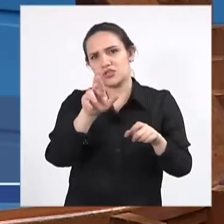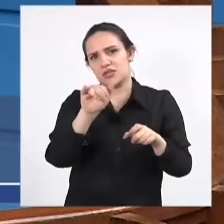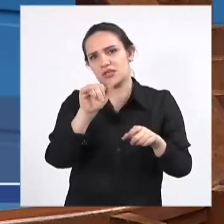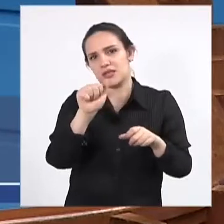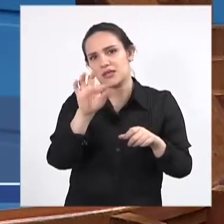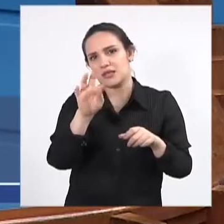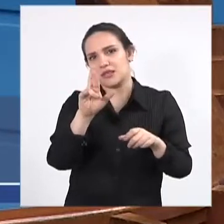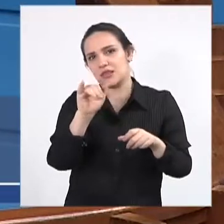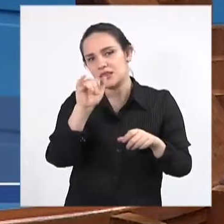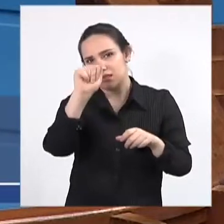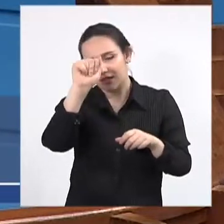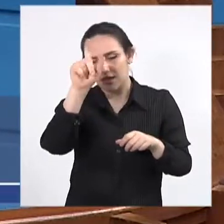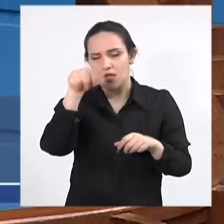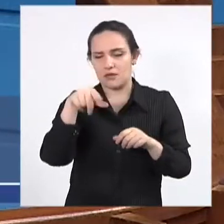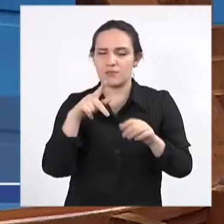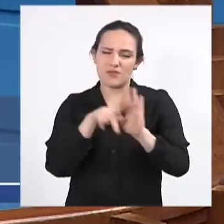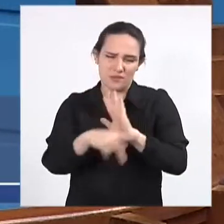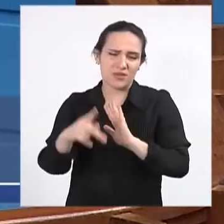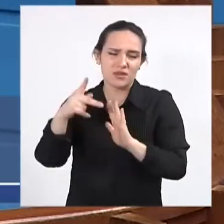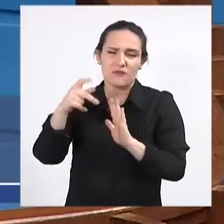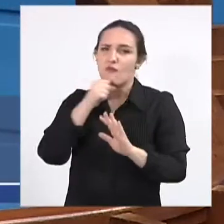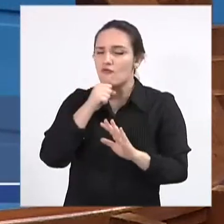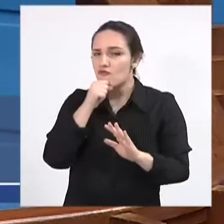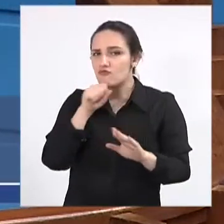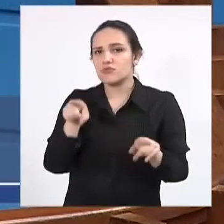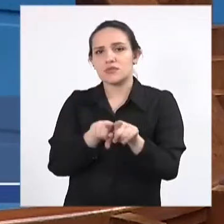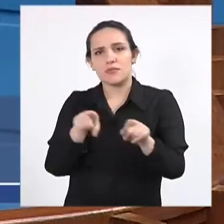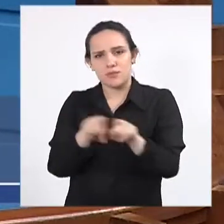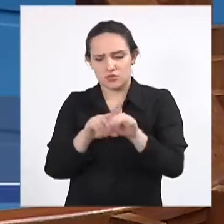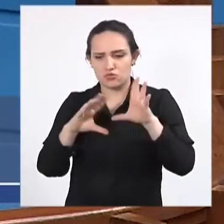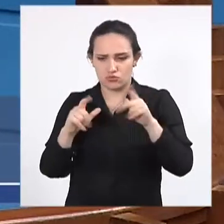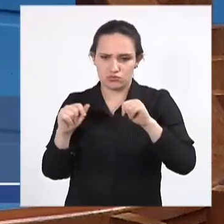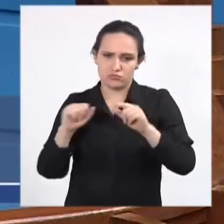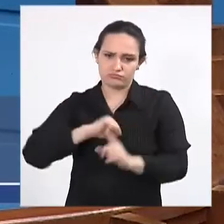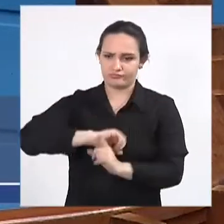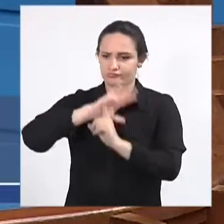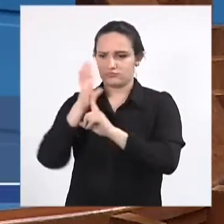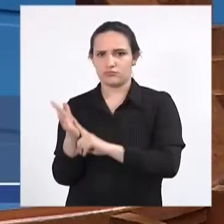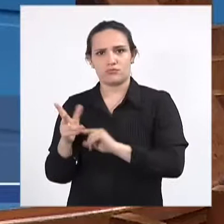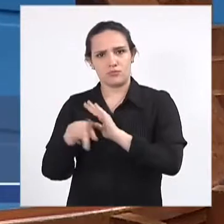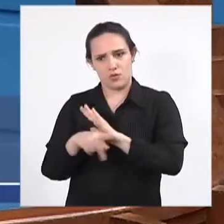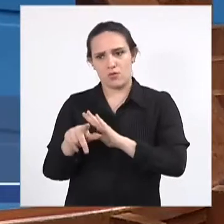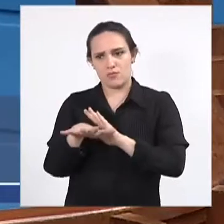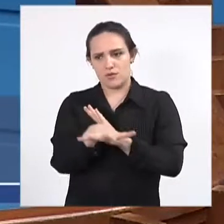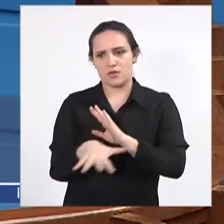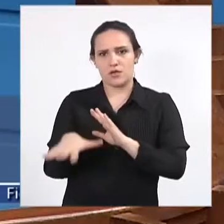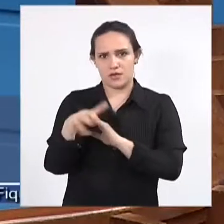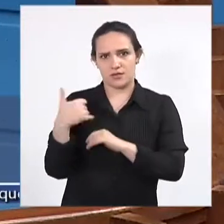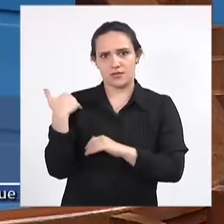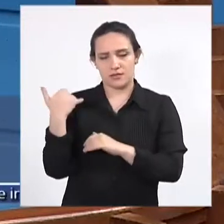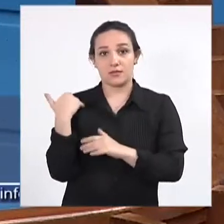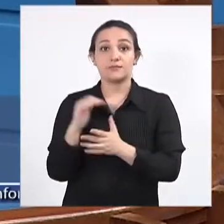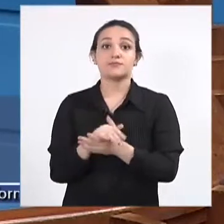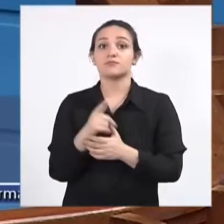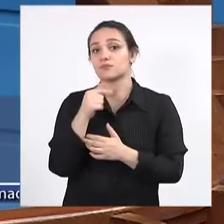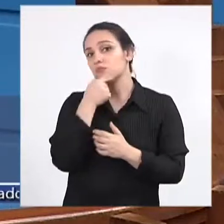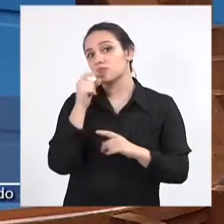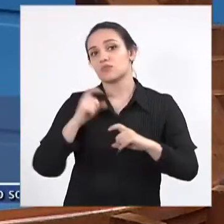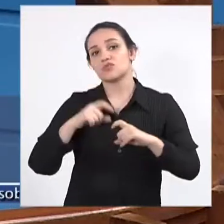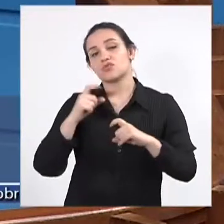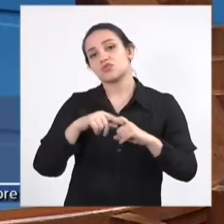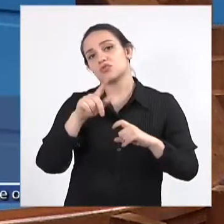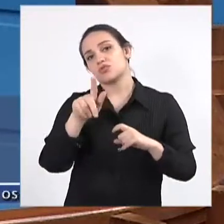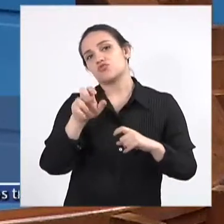mais nos idosos. Necessitamos cada vez mais ampliar as políticas públicas. Segundo o médico geriatra e diretor científico